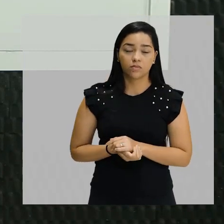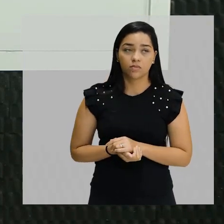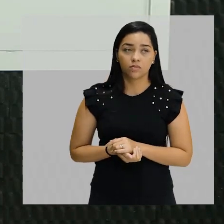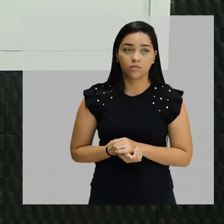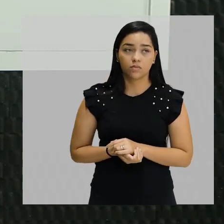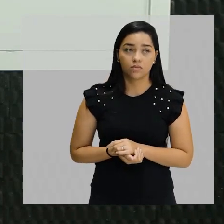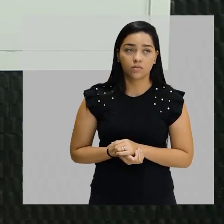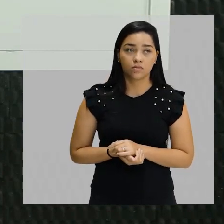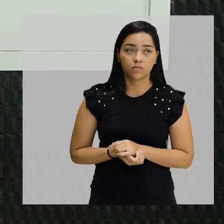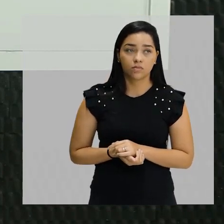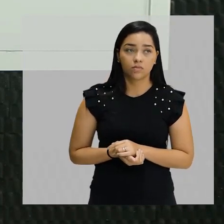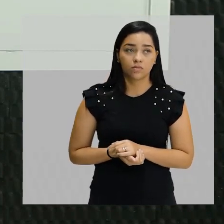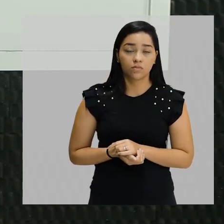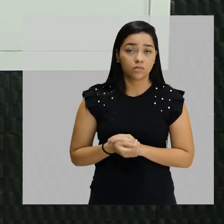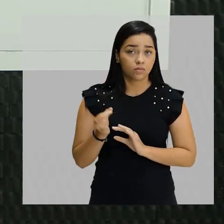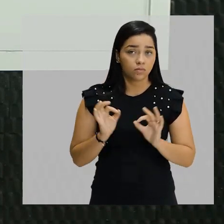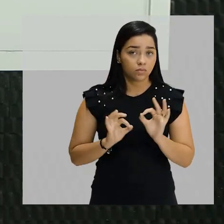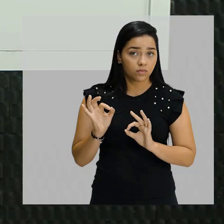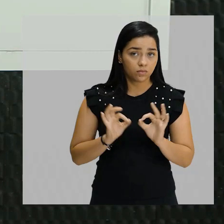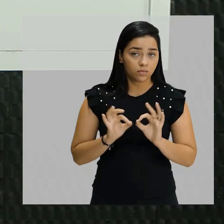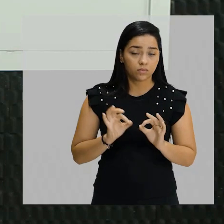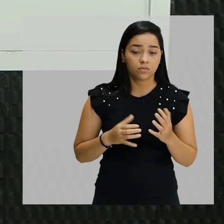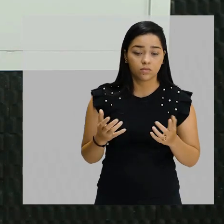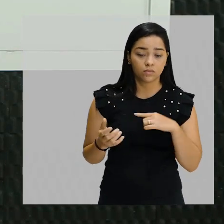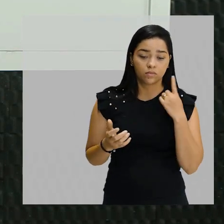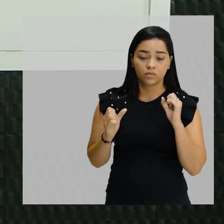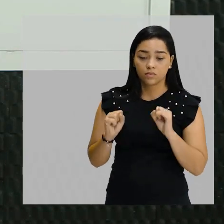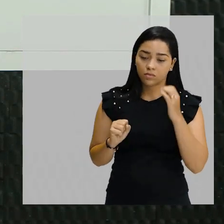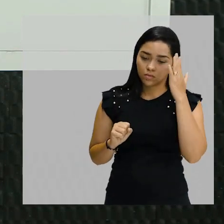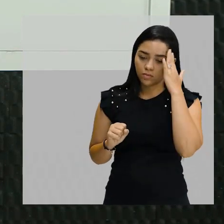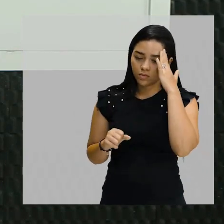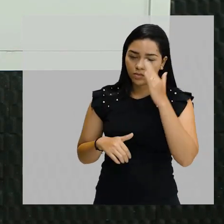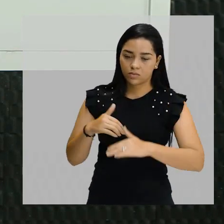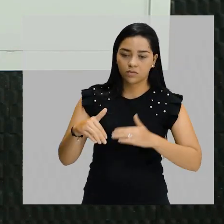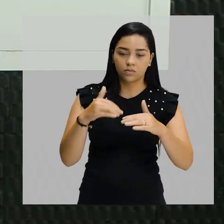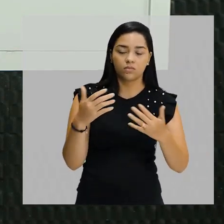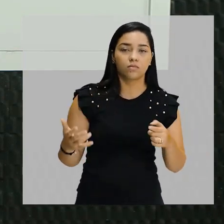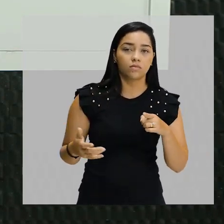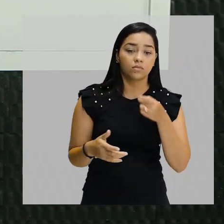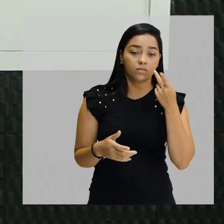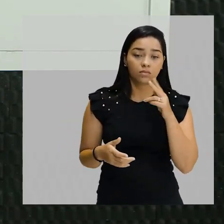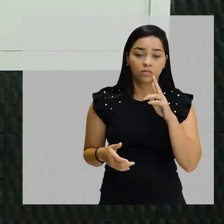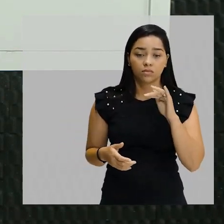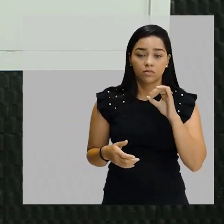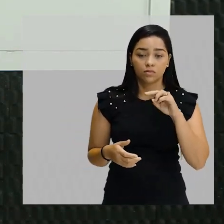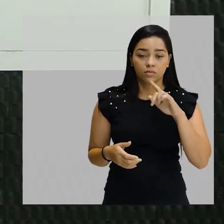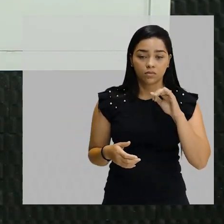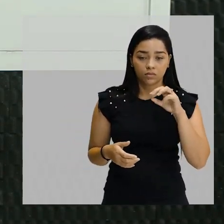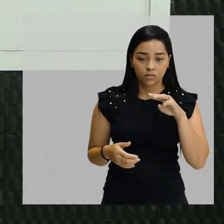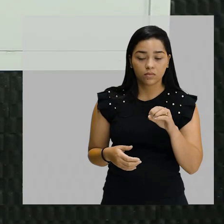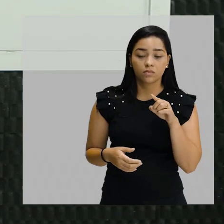olha de forma bem organizada para a gente compreender o processo quando você está falando em racionalismo